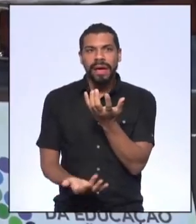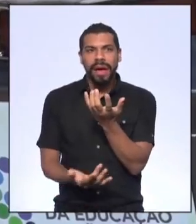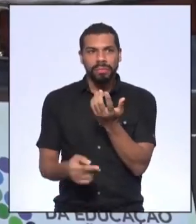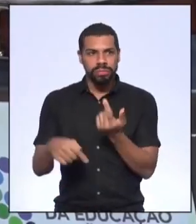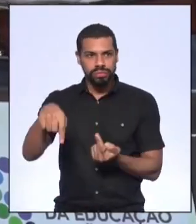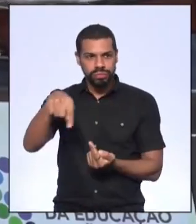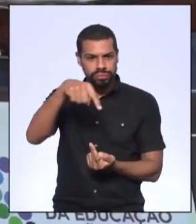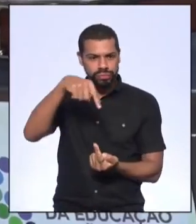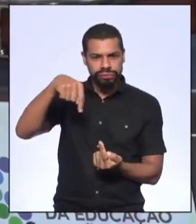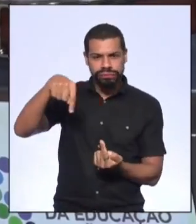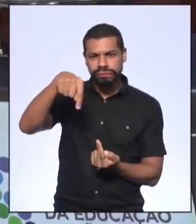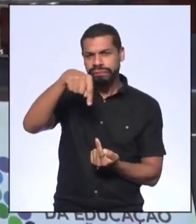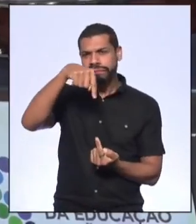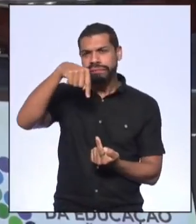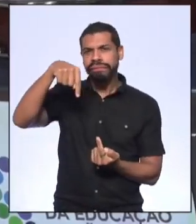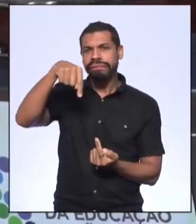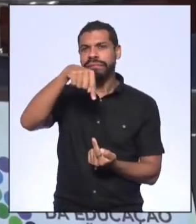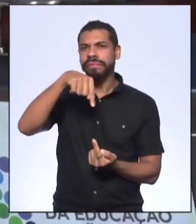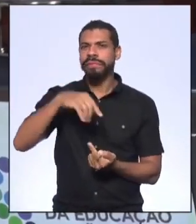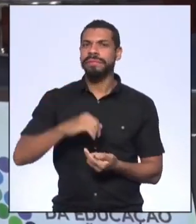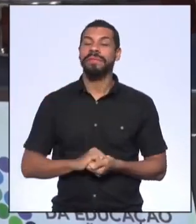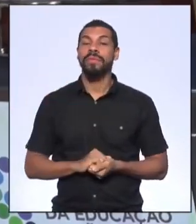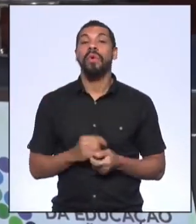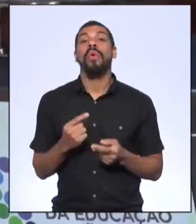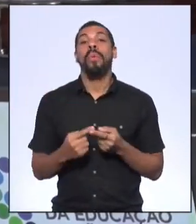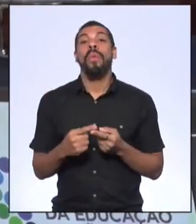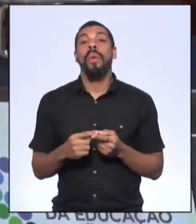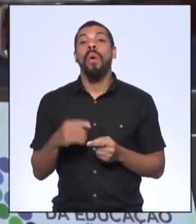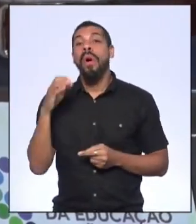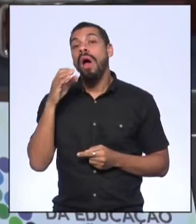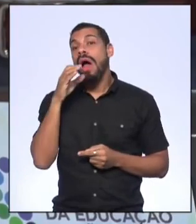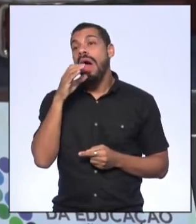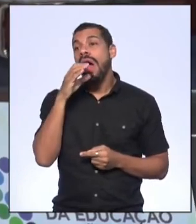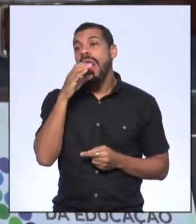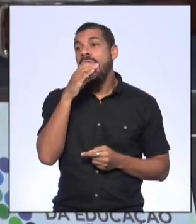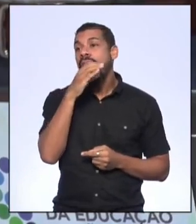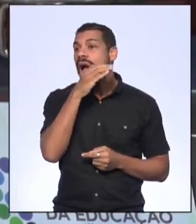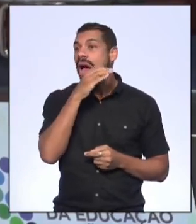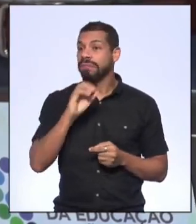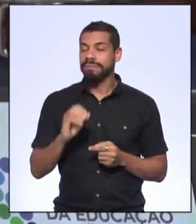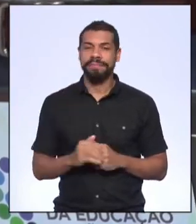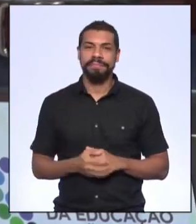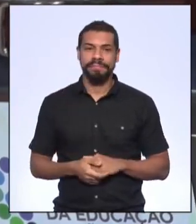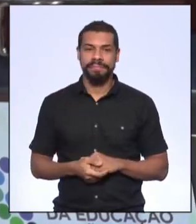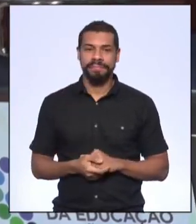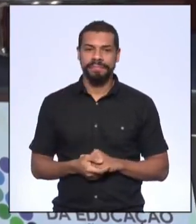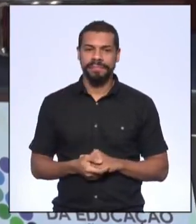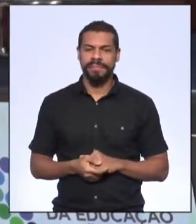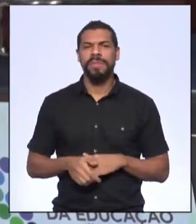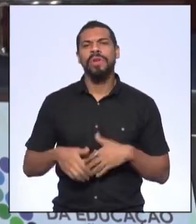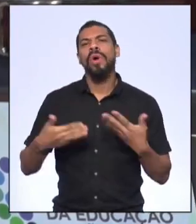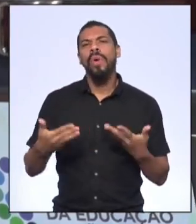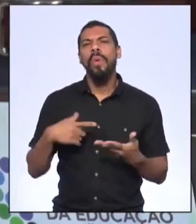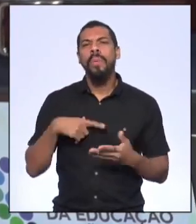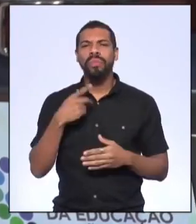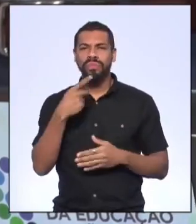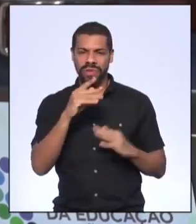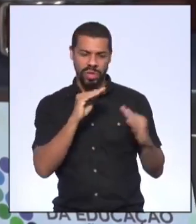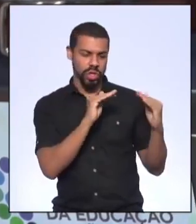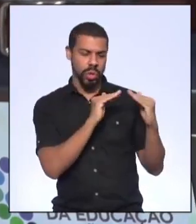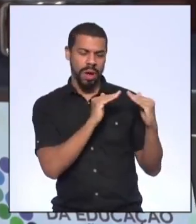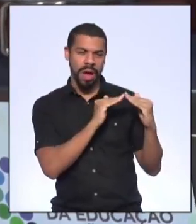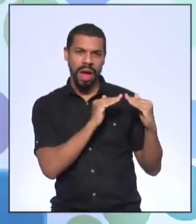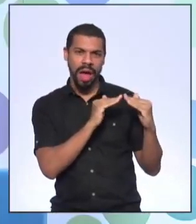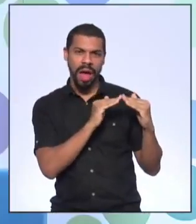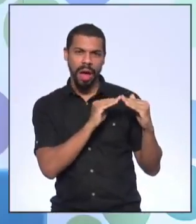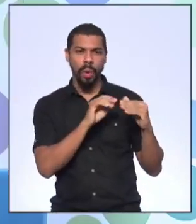do espiral devido com o ar, né? O ar aquecido ele sobe. E o movimento do sistema aqui, tá? Então, quando você estiver em casa, ou